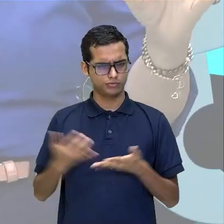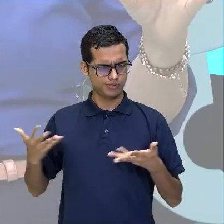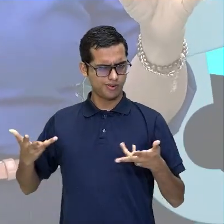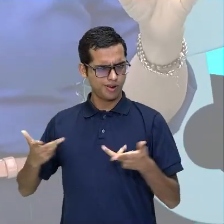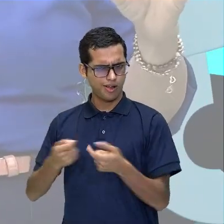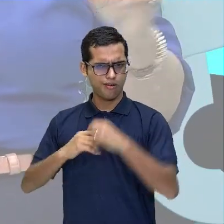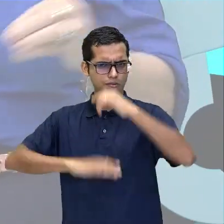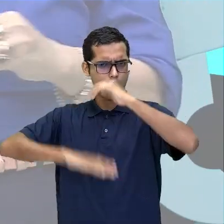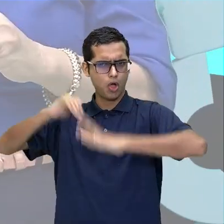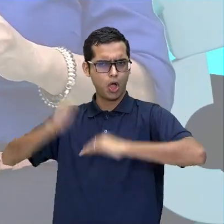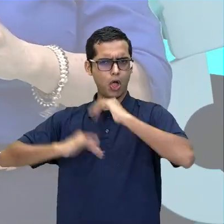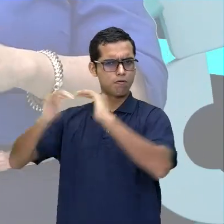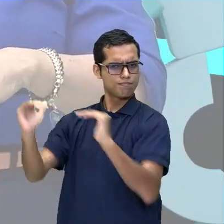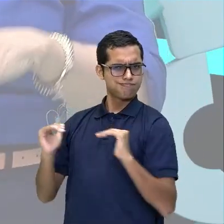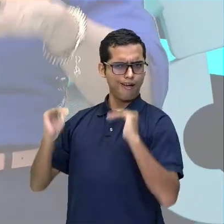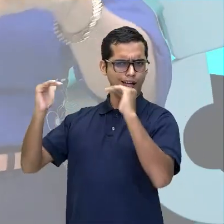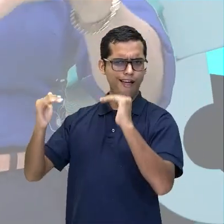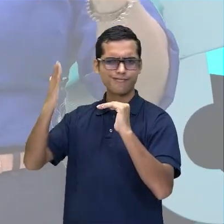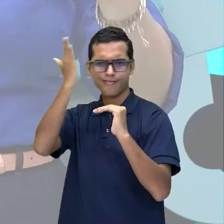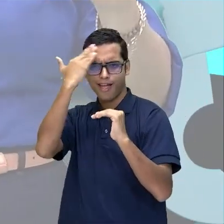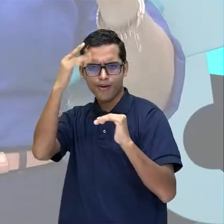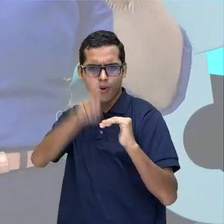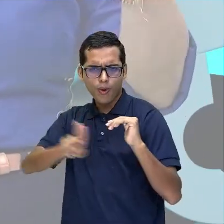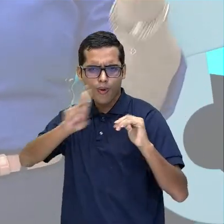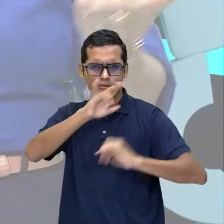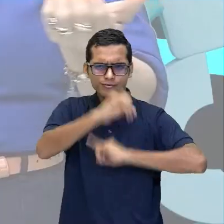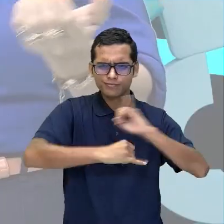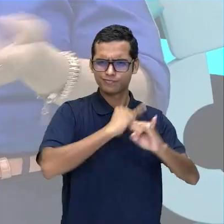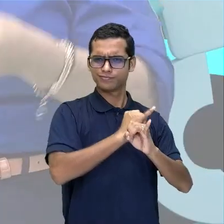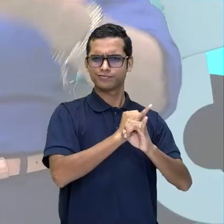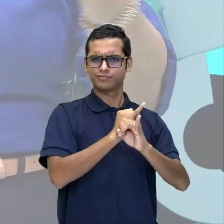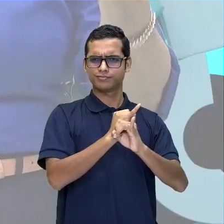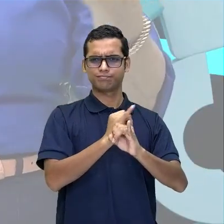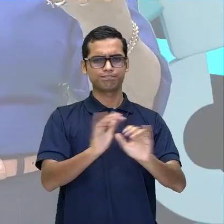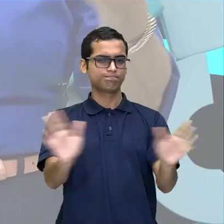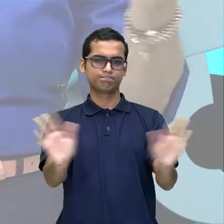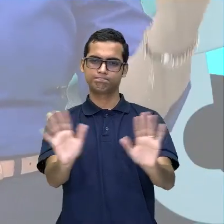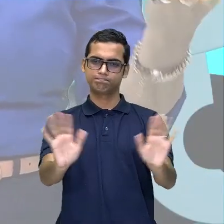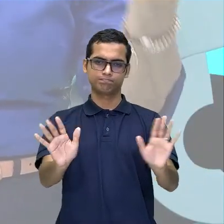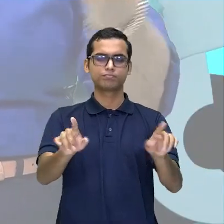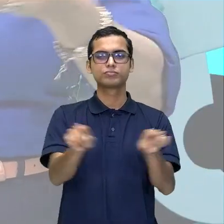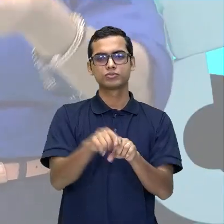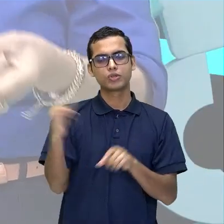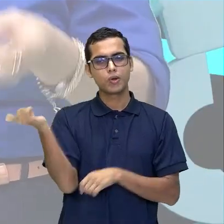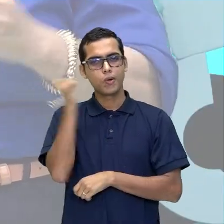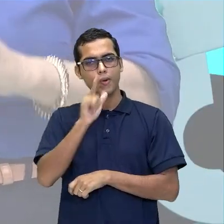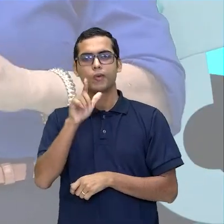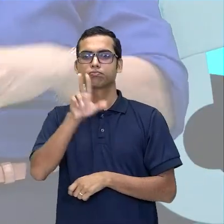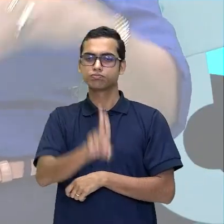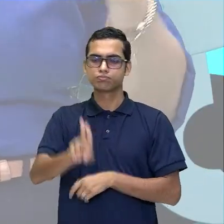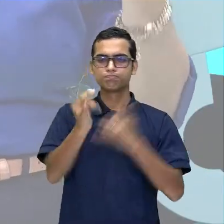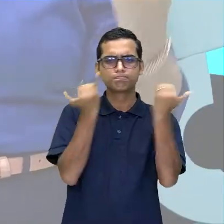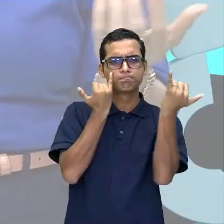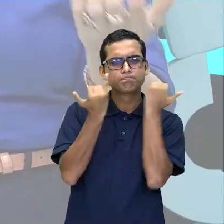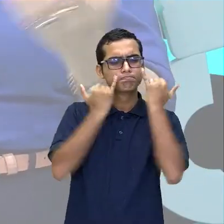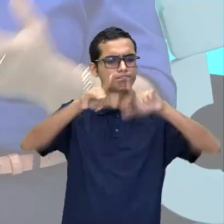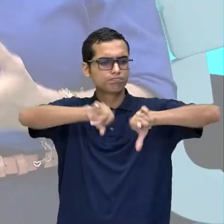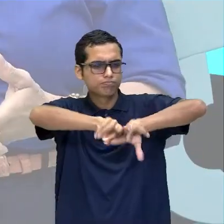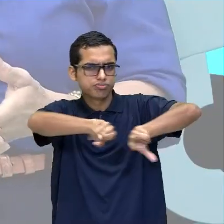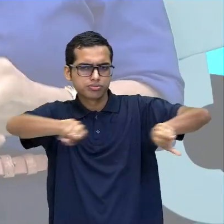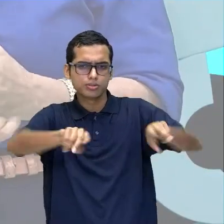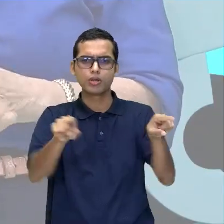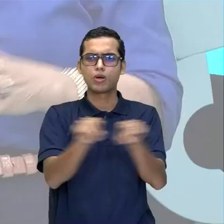técnicas avançadas. Então, né, essas contribuições que elas podem dar, a primeira é essa, que é acesso às informações. Uma